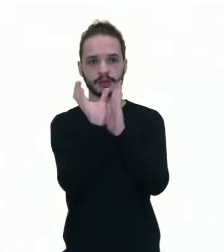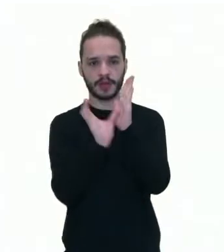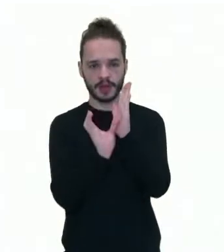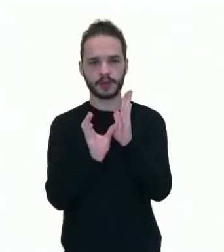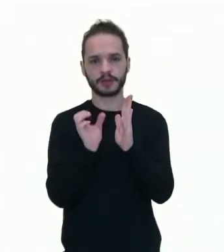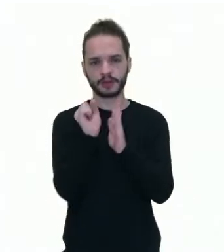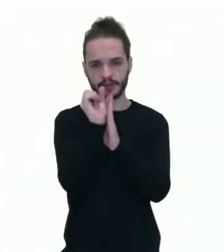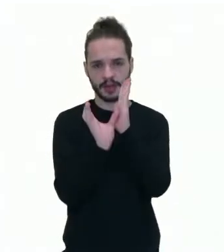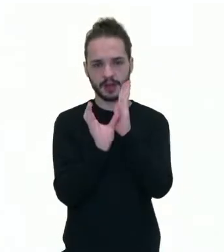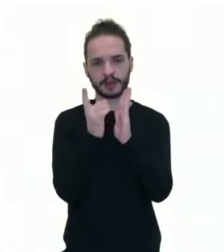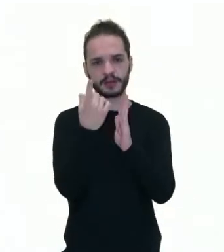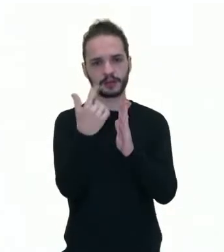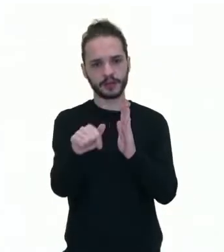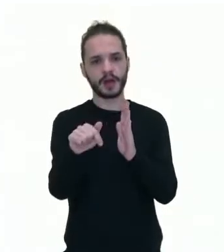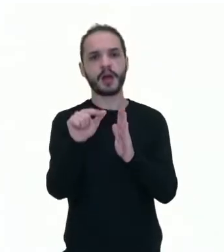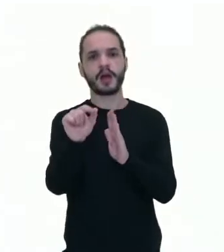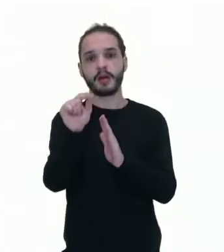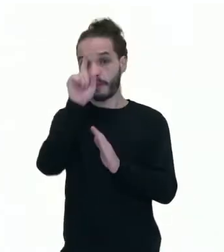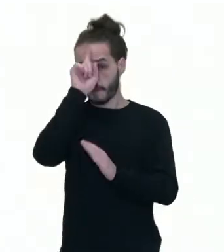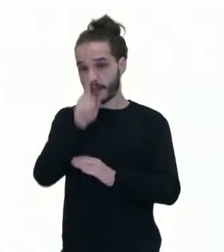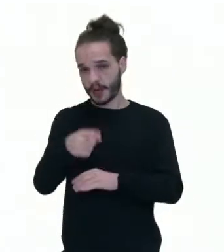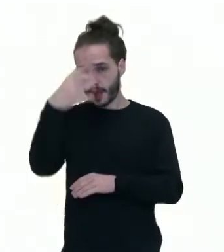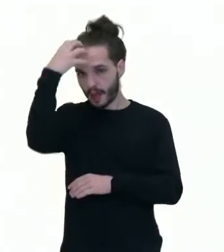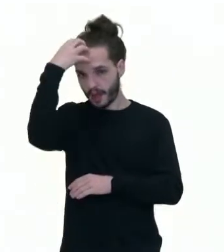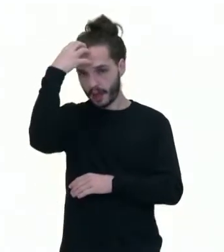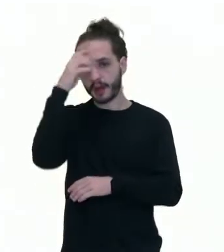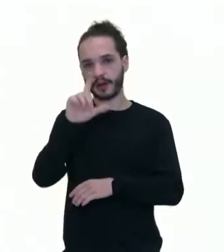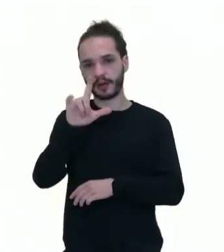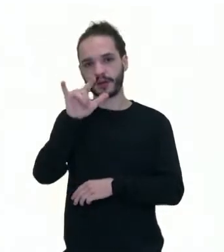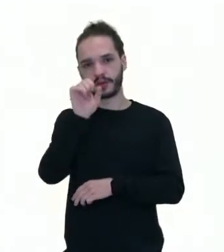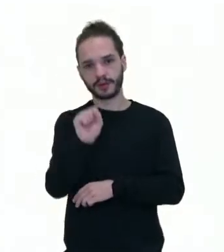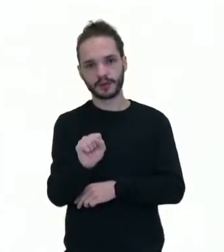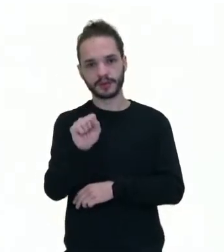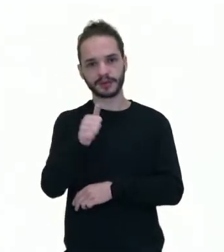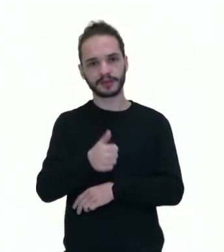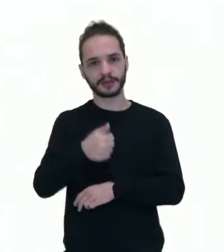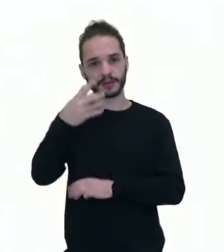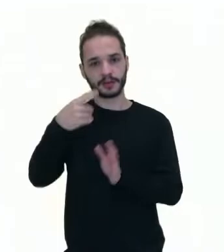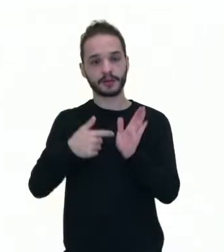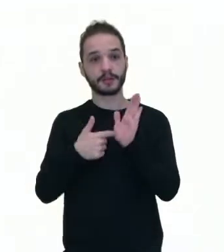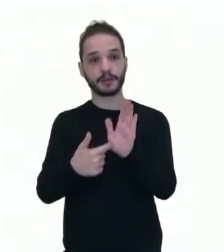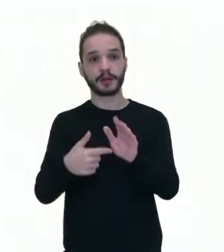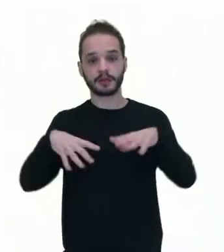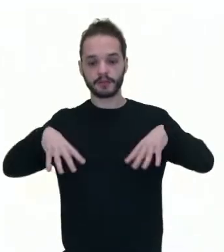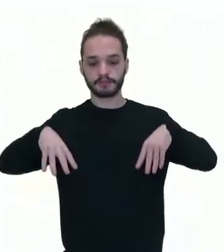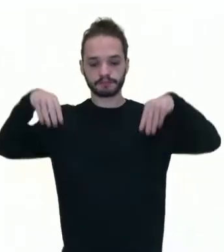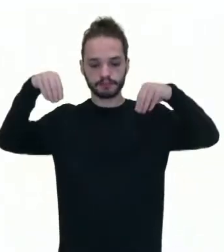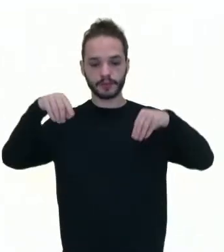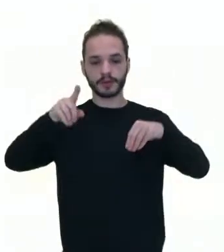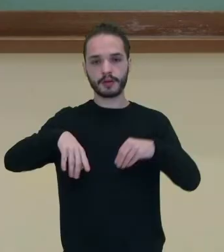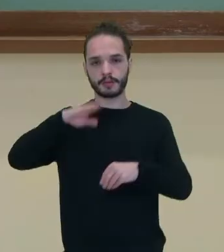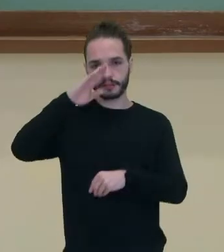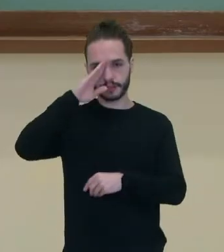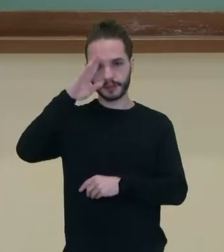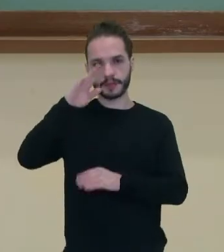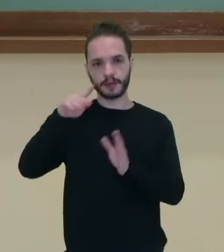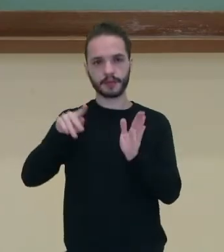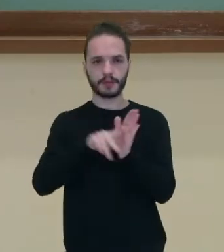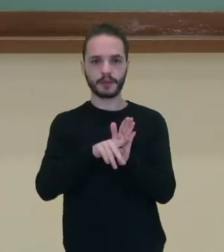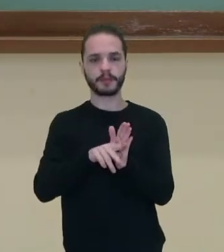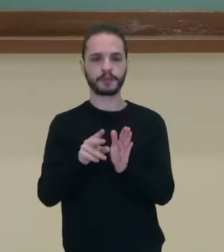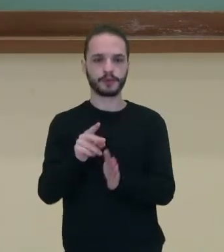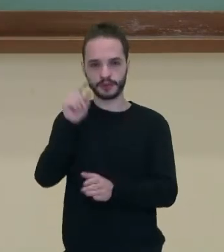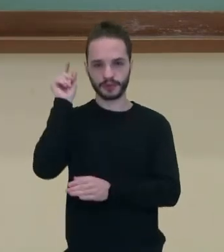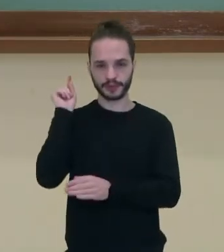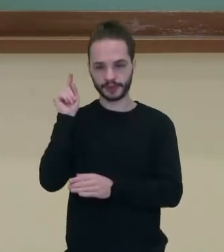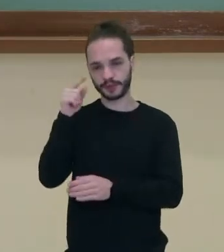Luís XIV. Então esse palácio, gente, ele vai se tornar o símbolo da monarquia francesa e do antigo regime, certo? E atualmente